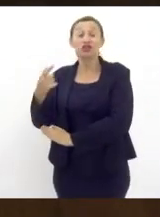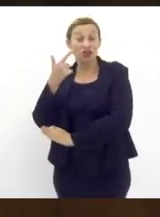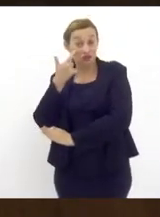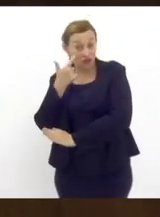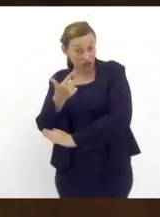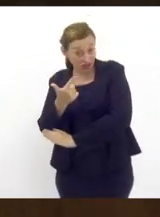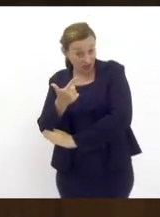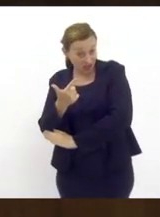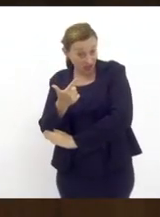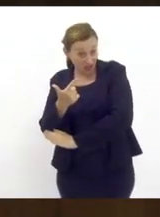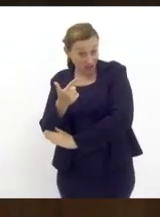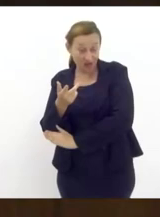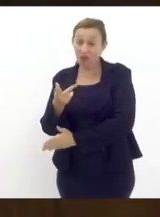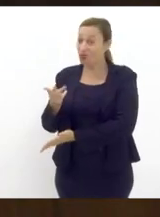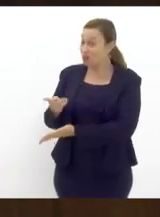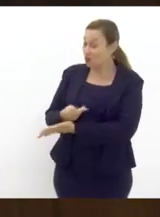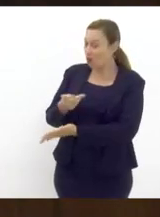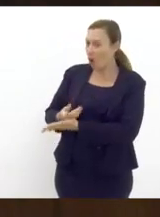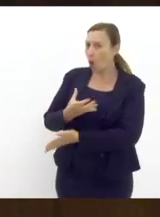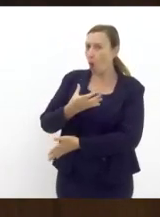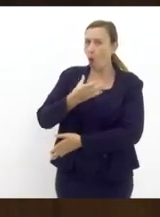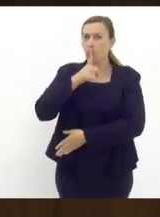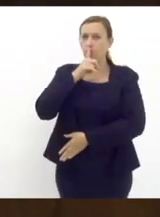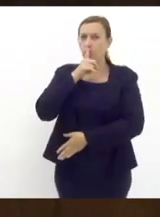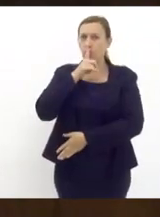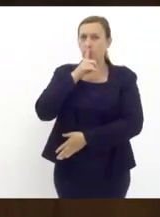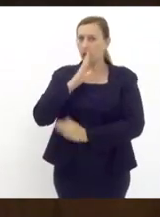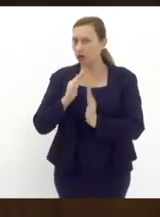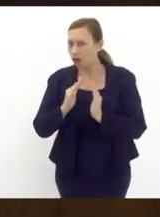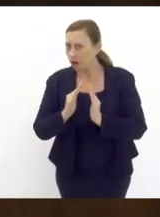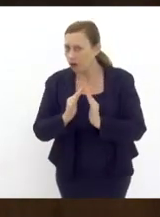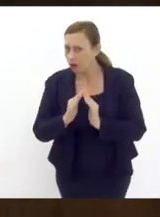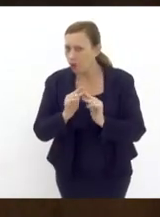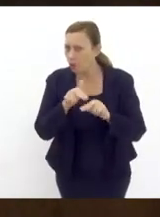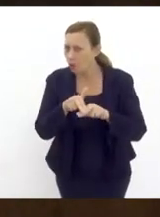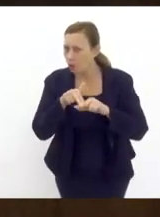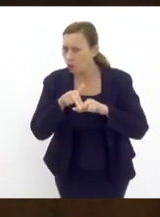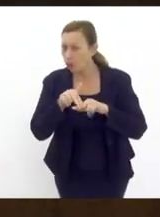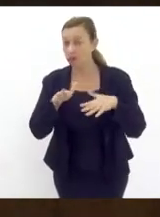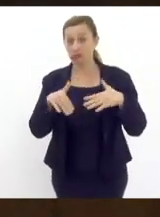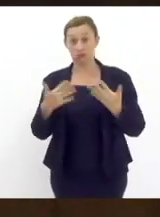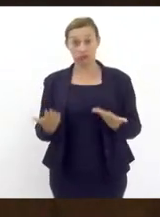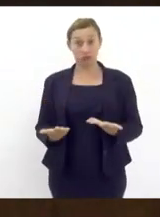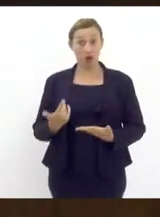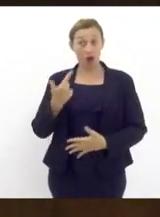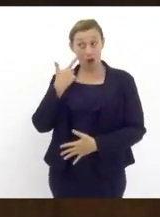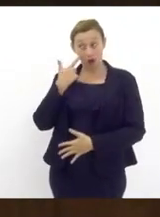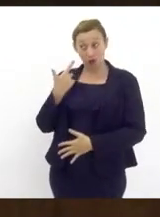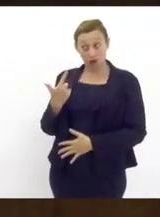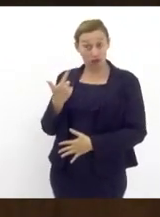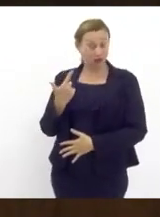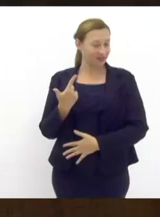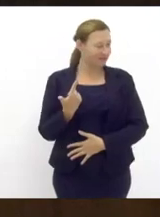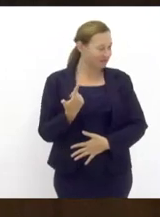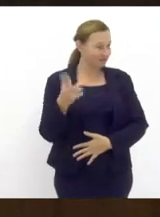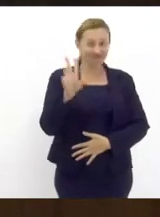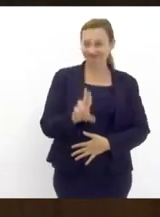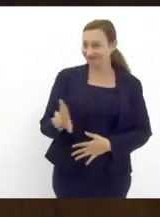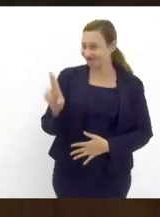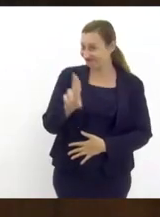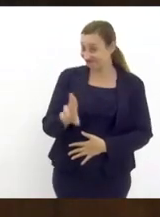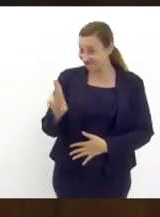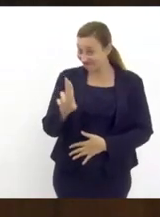a indignação seletiva e o silêncio dessa casa é um motivo pelo qual eu tô vindo aqui fazer uso